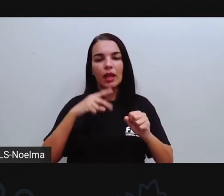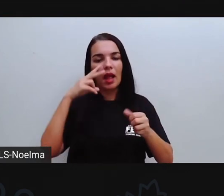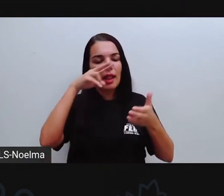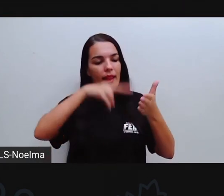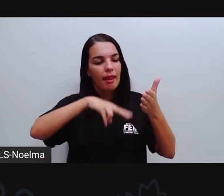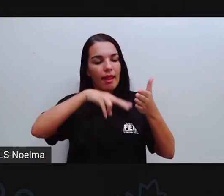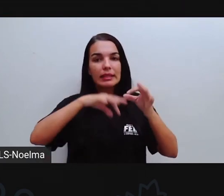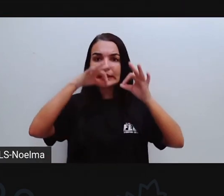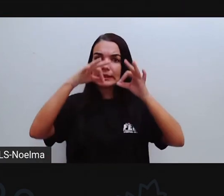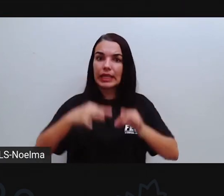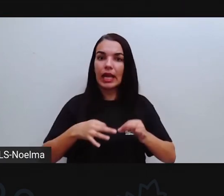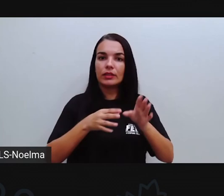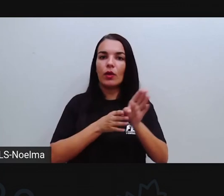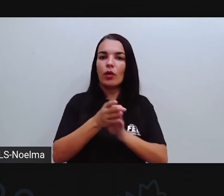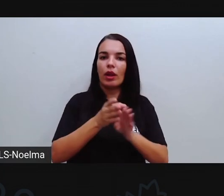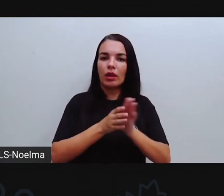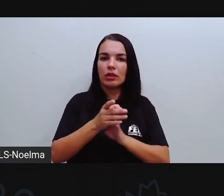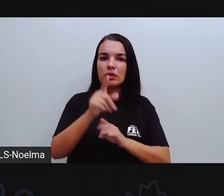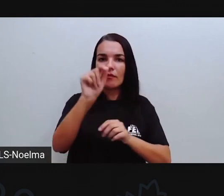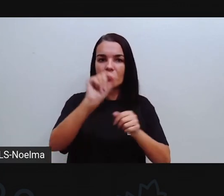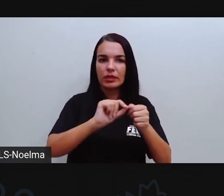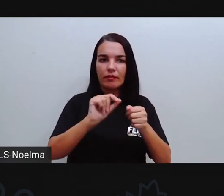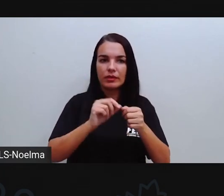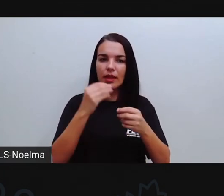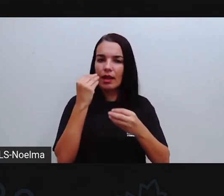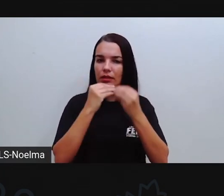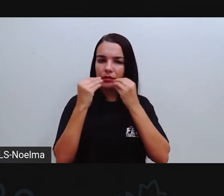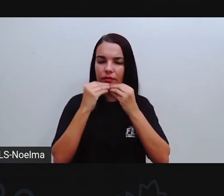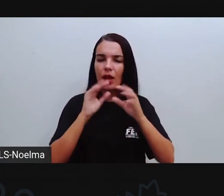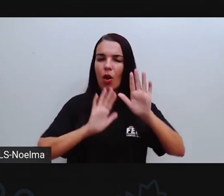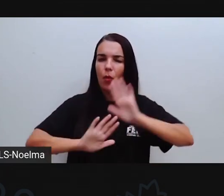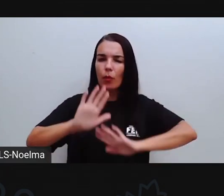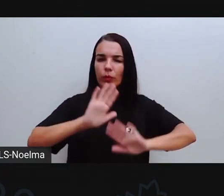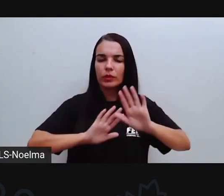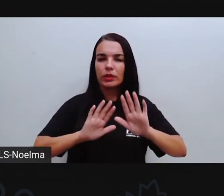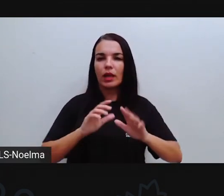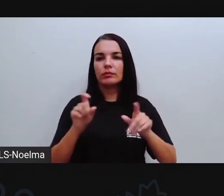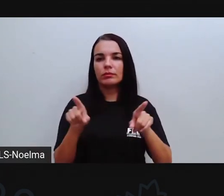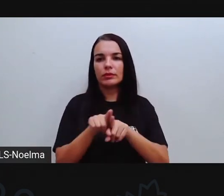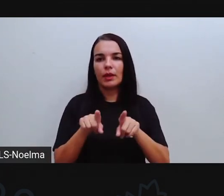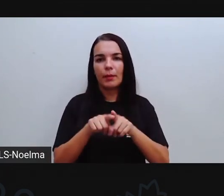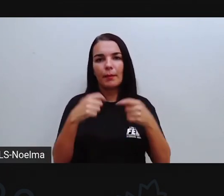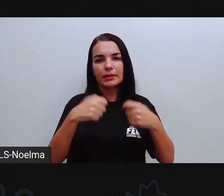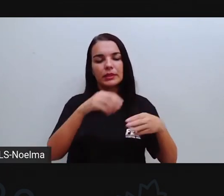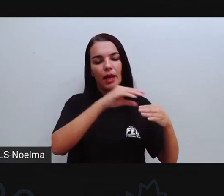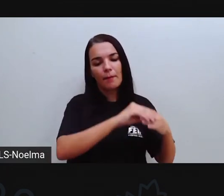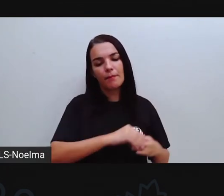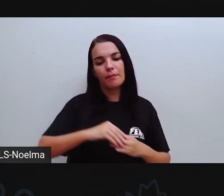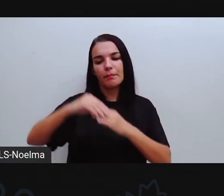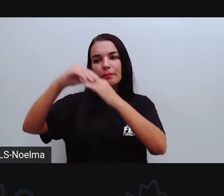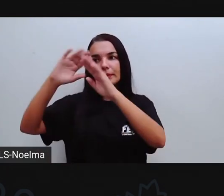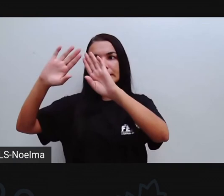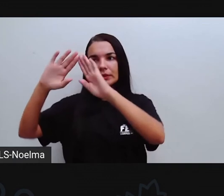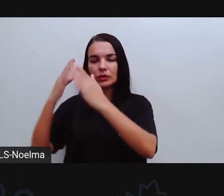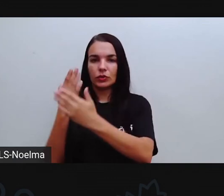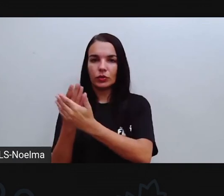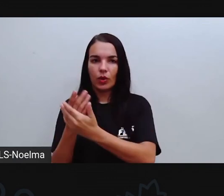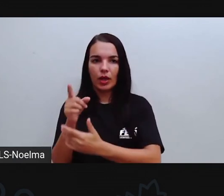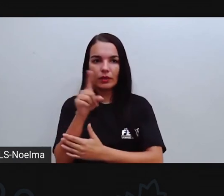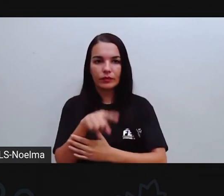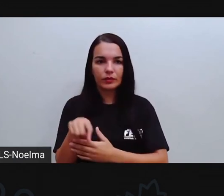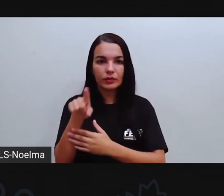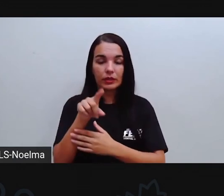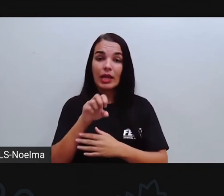seu professor ou pela sua professora realizar essa atividade com muito cuidado, com muito capricho que deverão ser devolvidos às escolas de vocês.